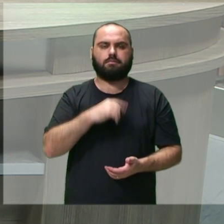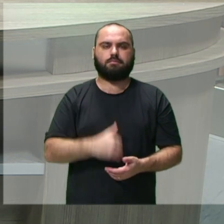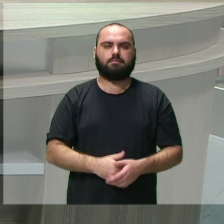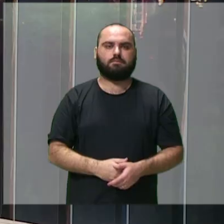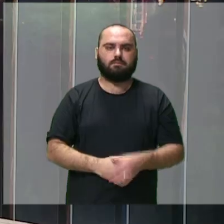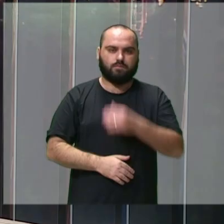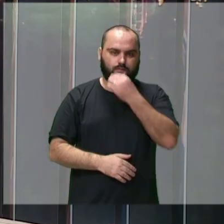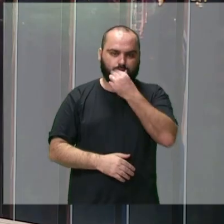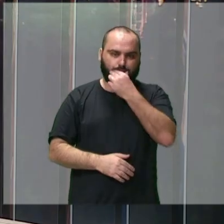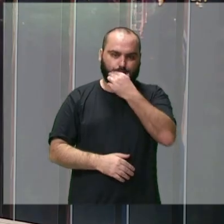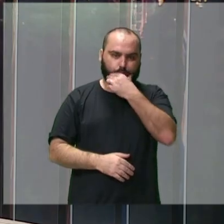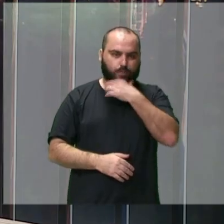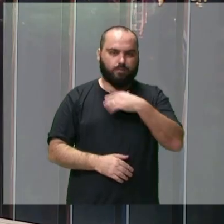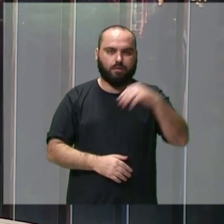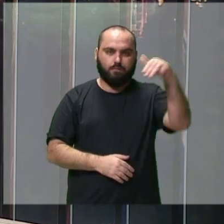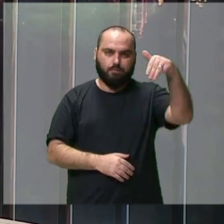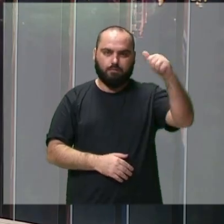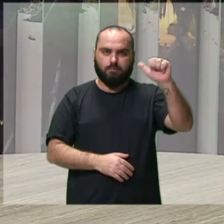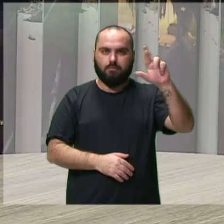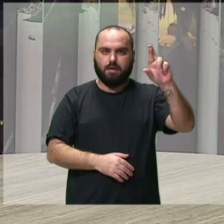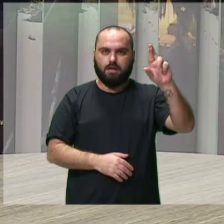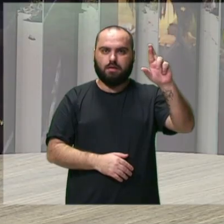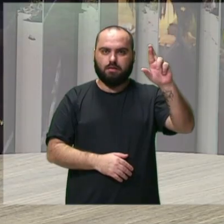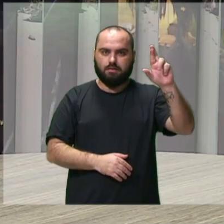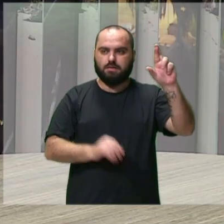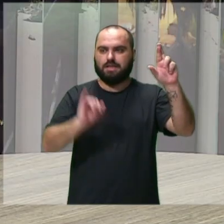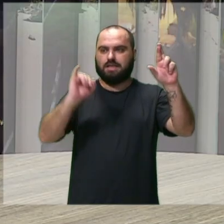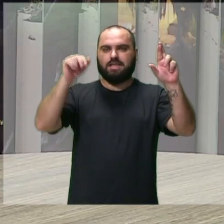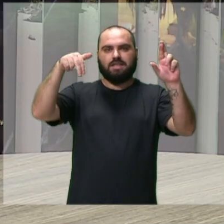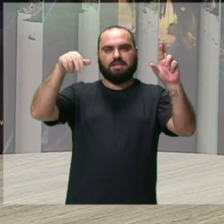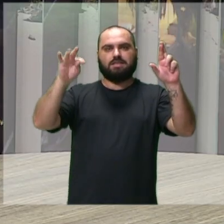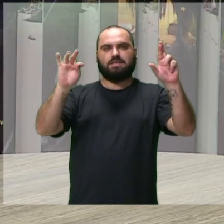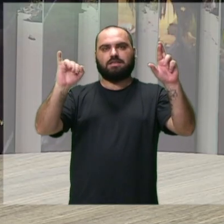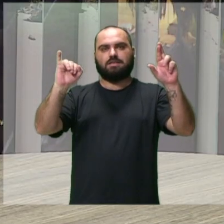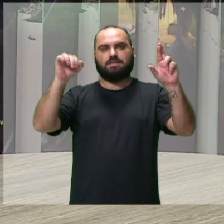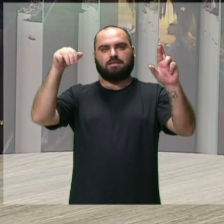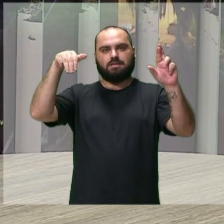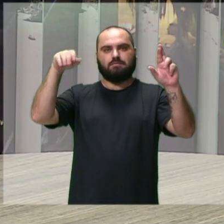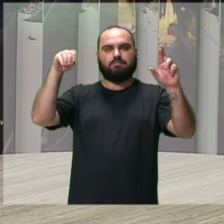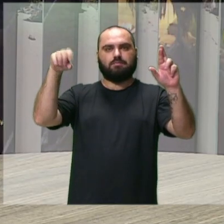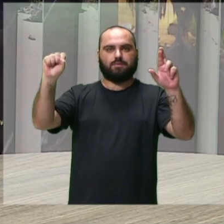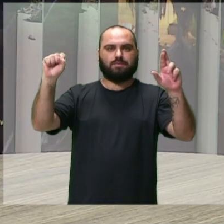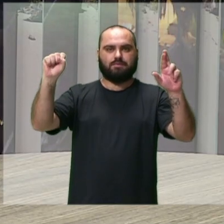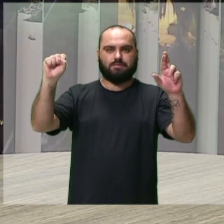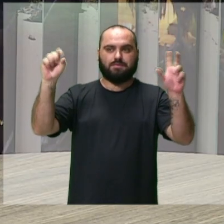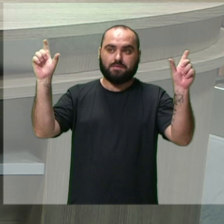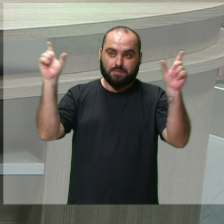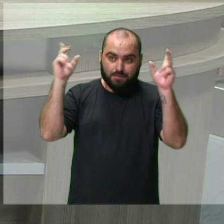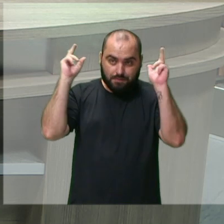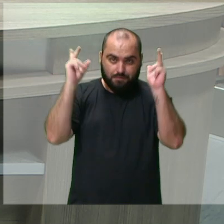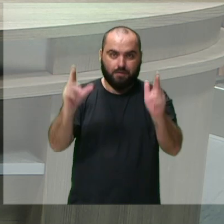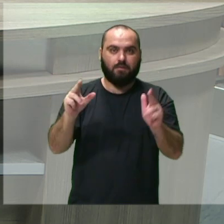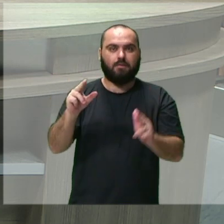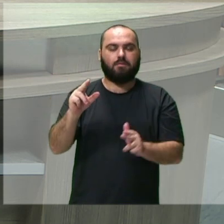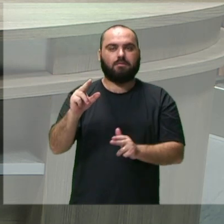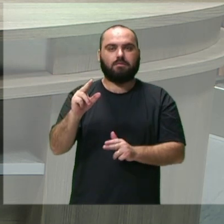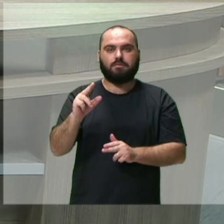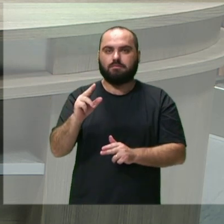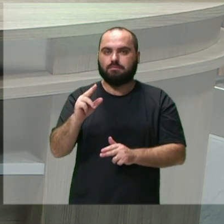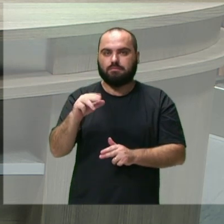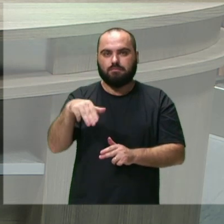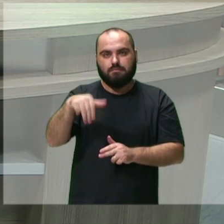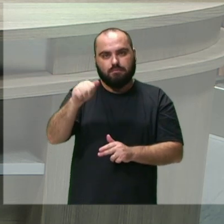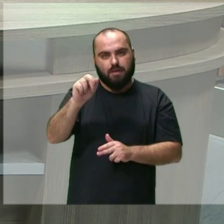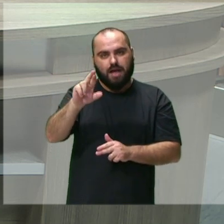né? Maríntimos, como se fosse marítimos. Isso. Maríntimos. Exatamente.